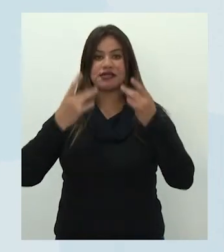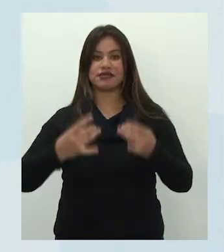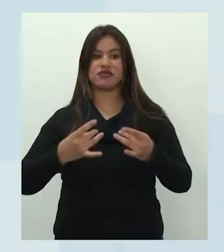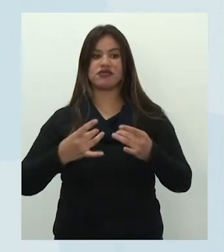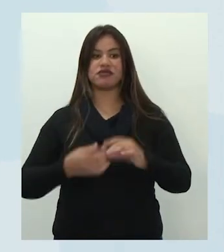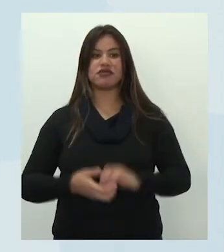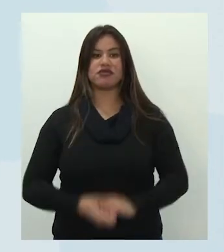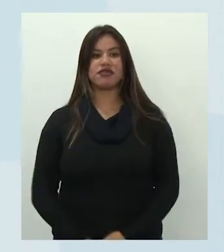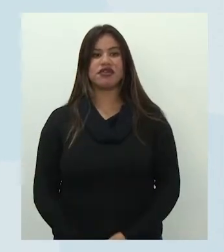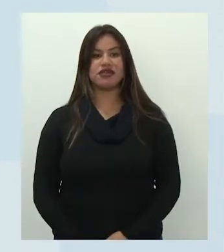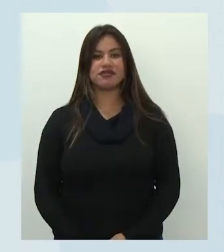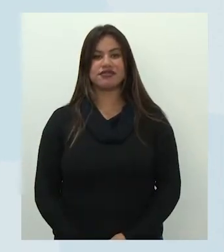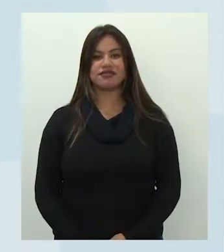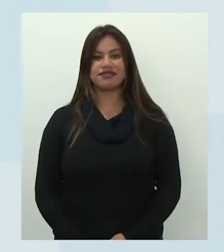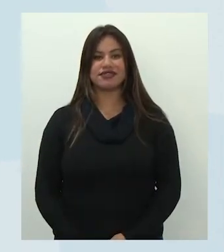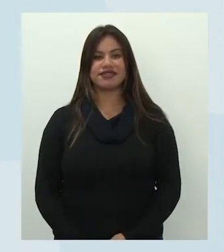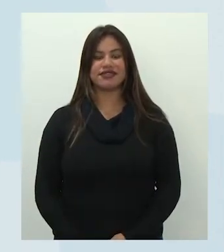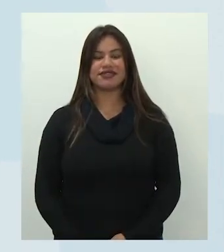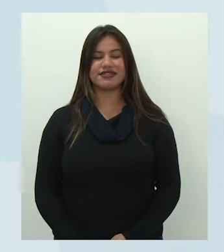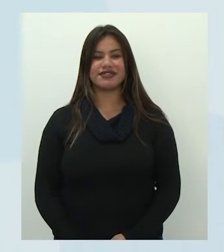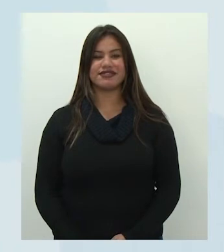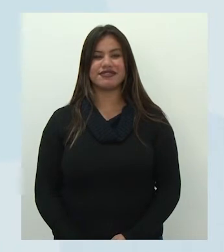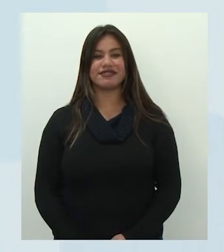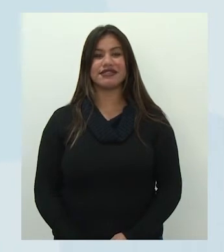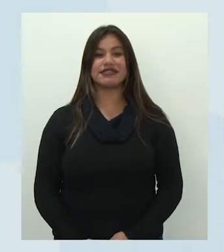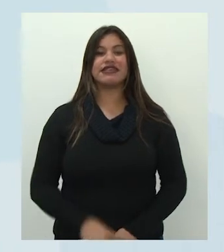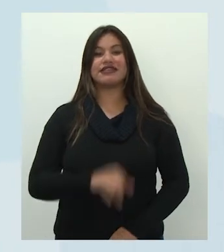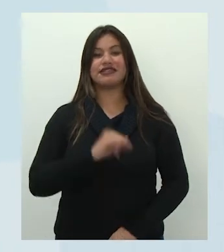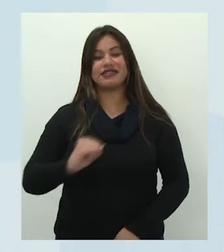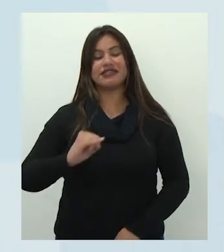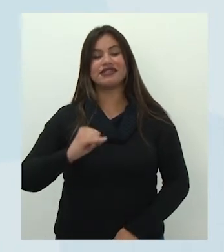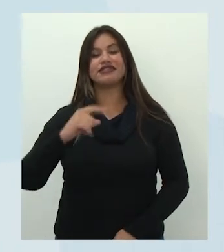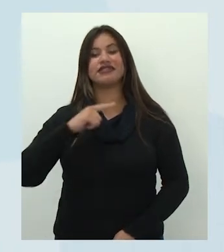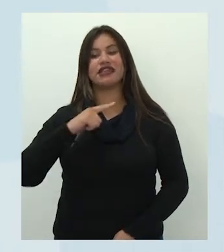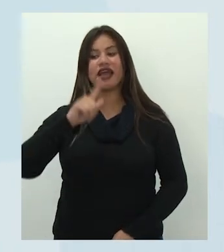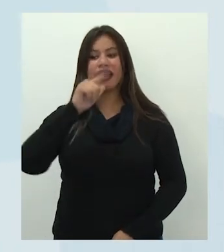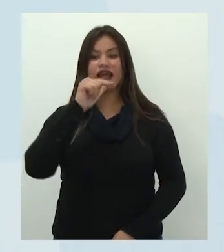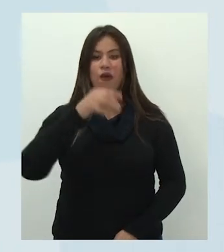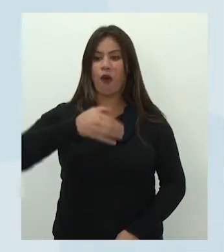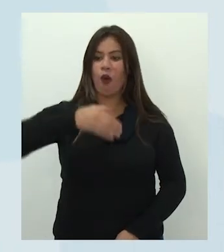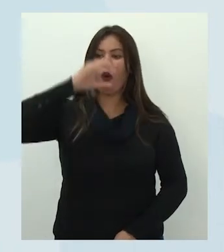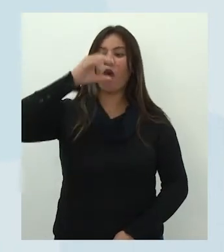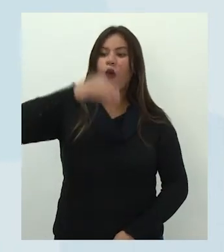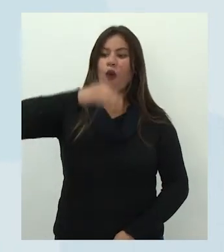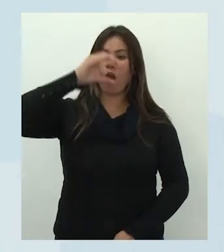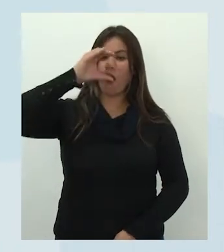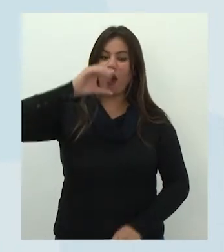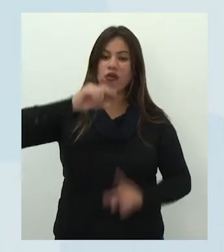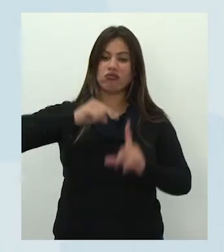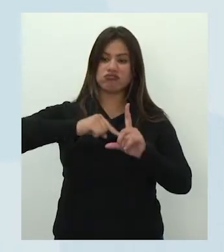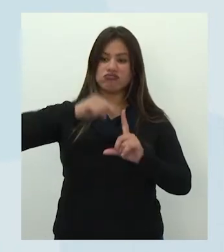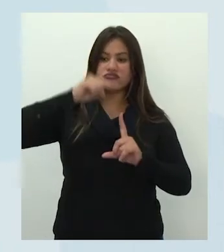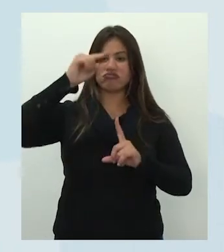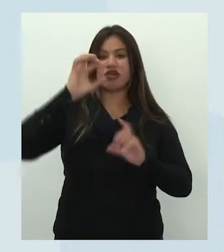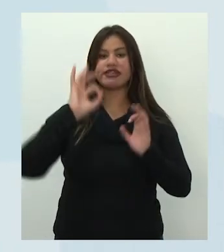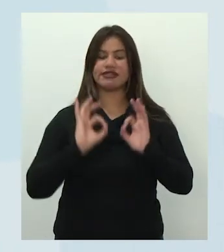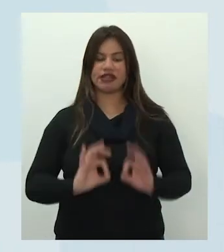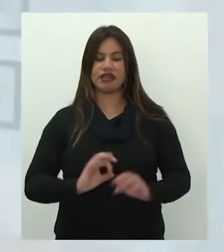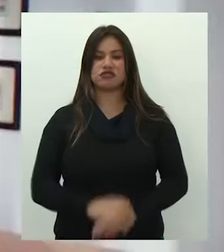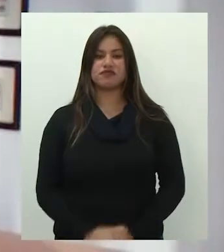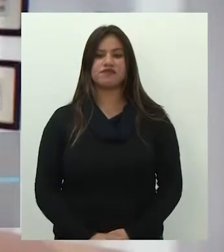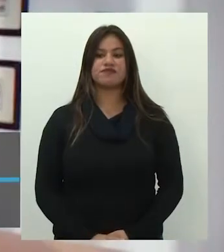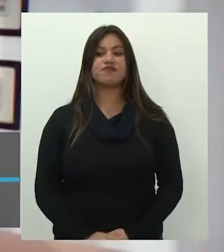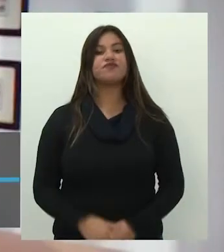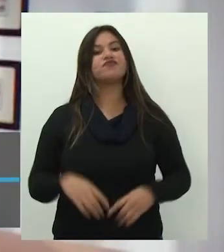se estamos tomando água na quantia necessária, né? Por